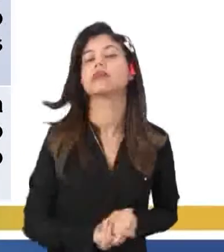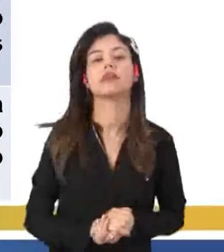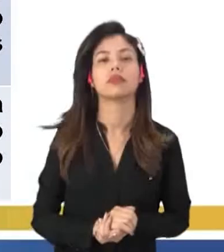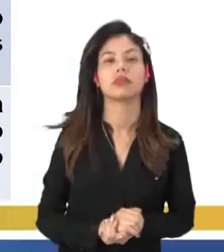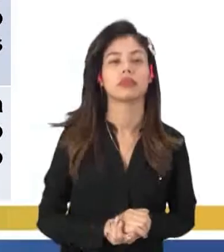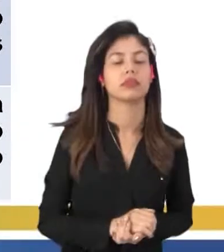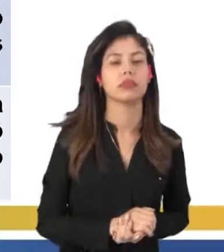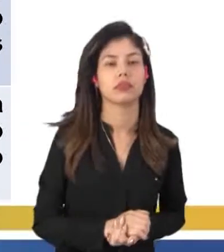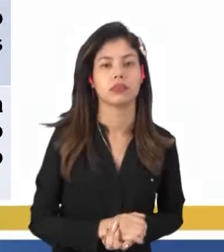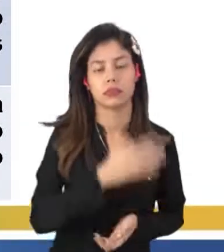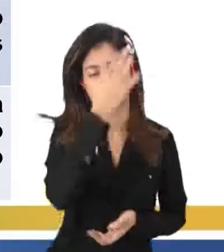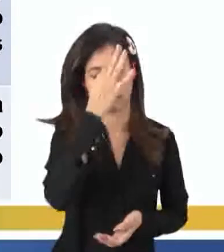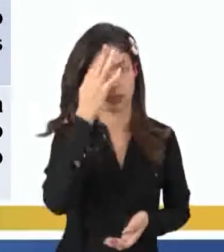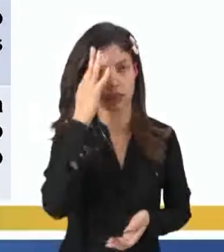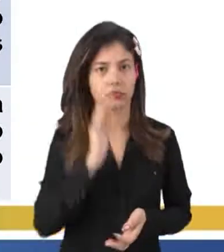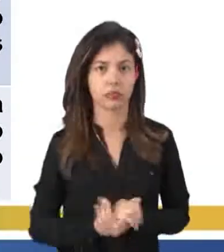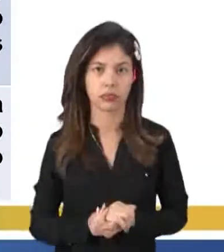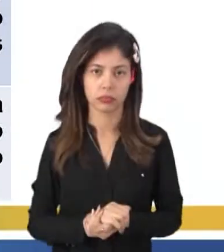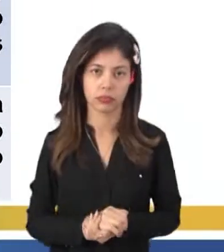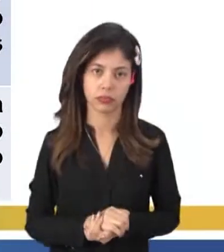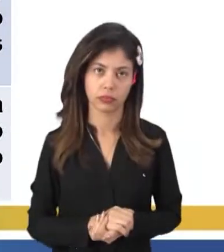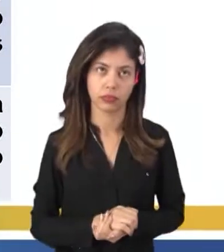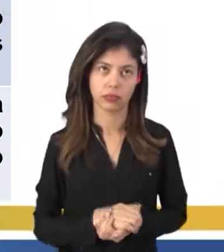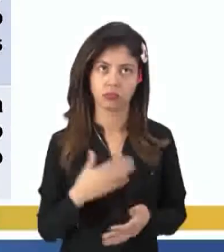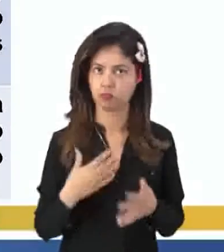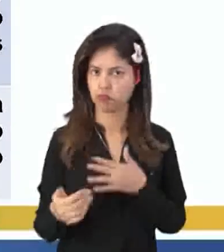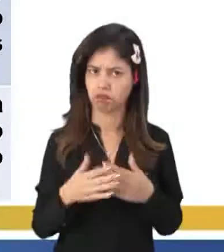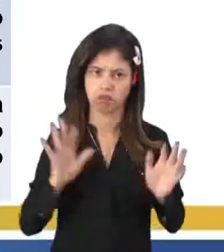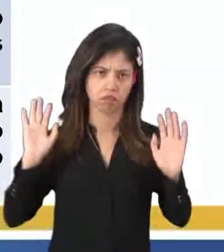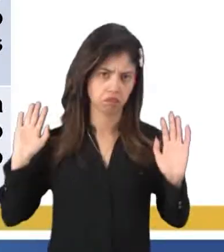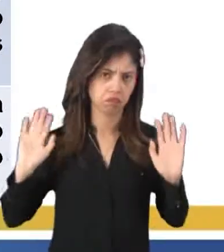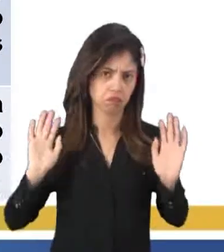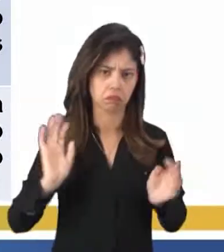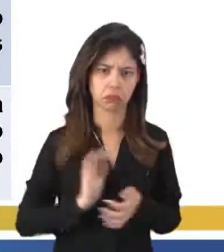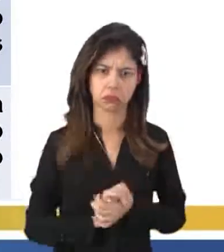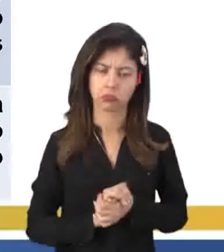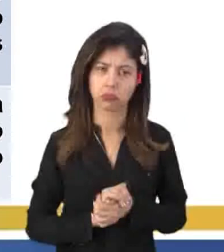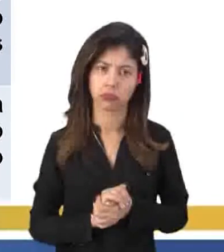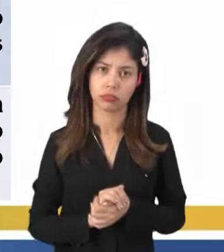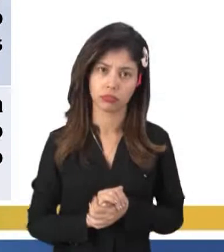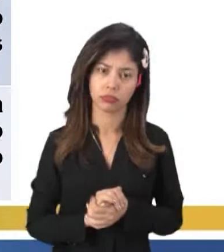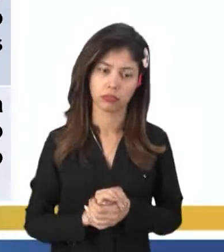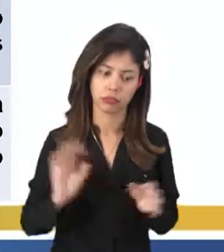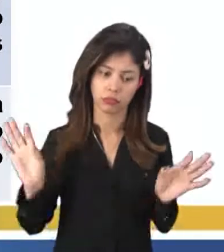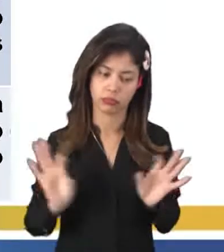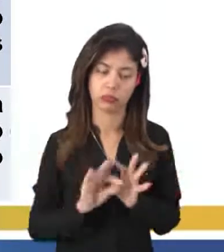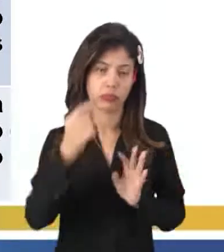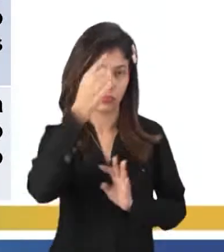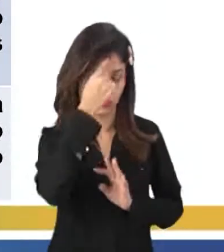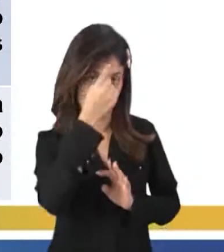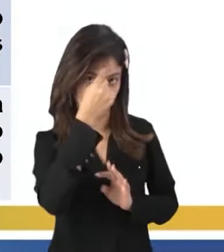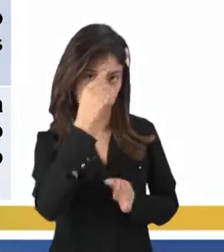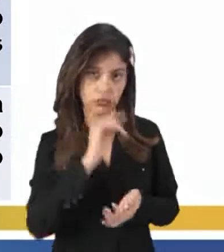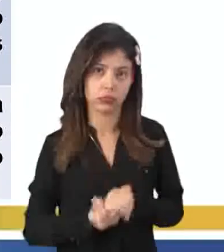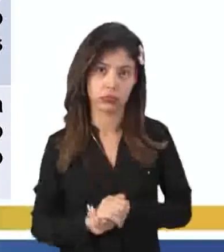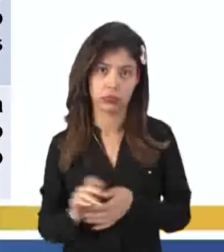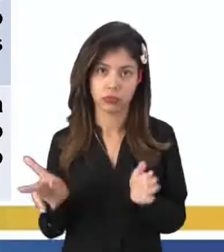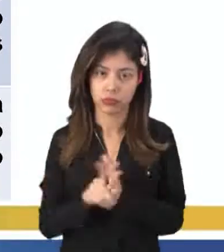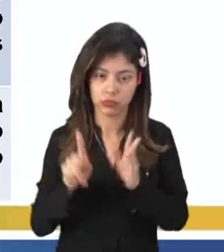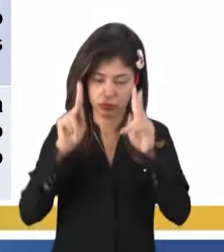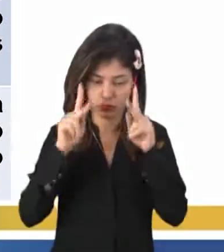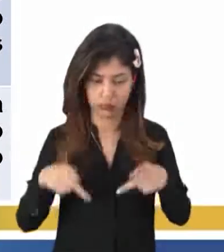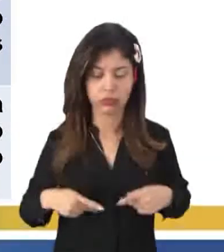os filósofos, sejam eles de qualquer tipo de corrente de pensamento, suas atitudes podem